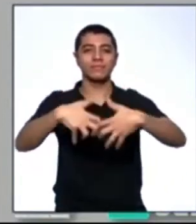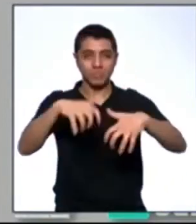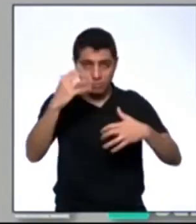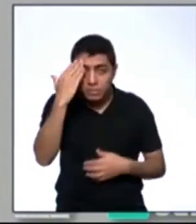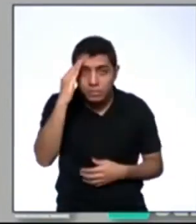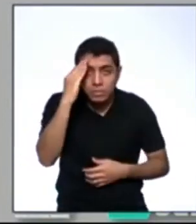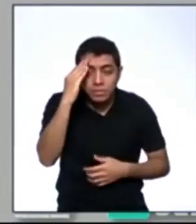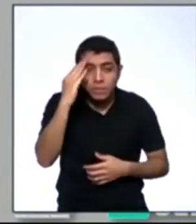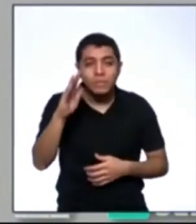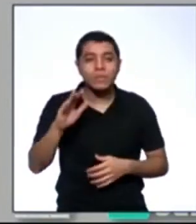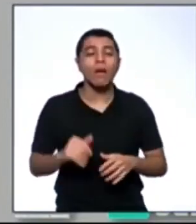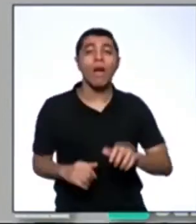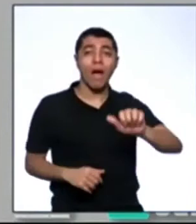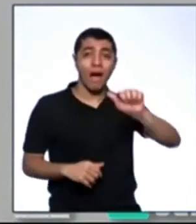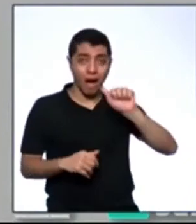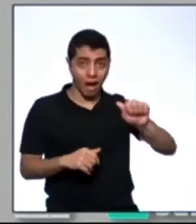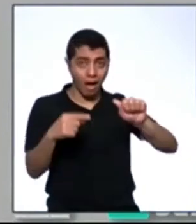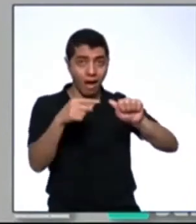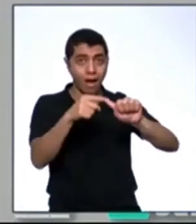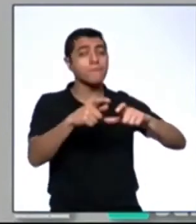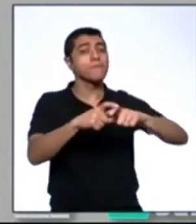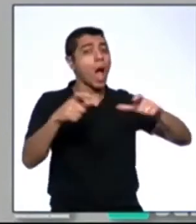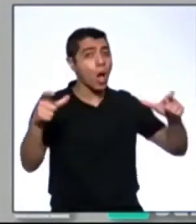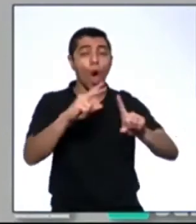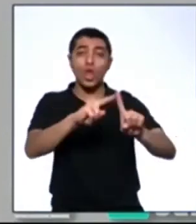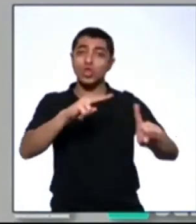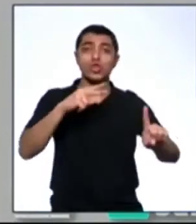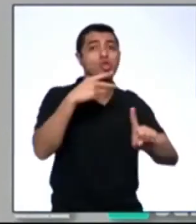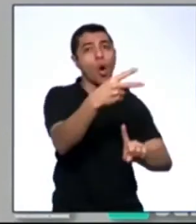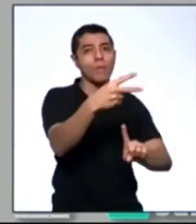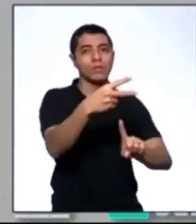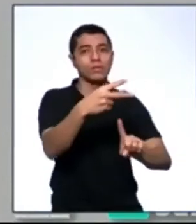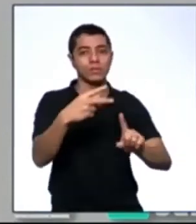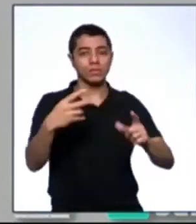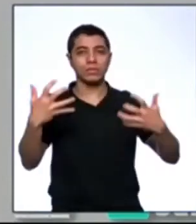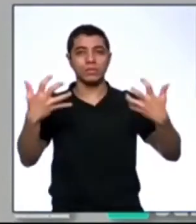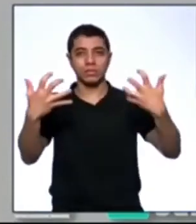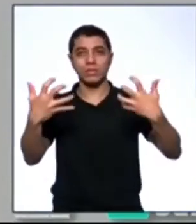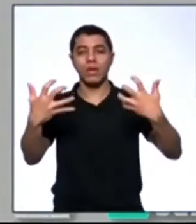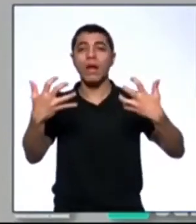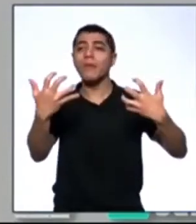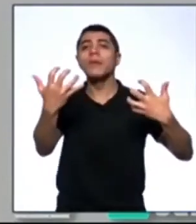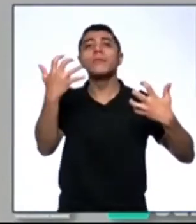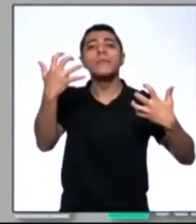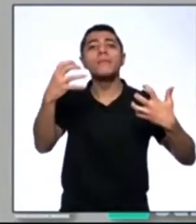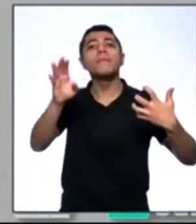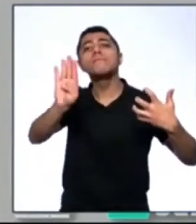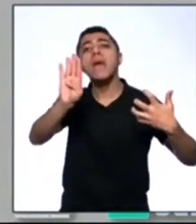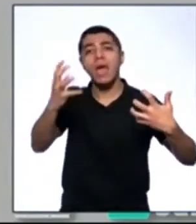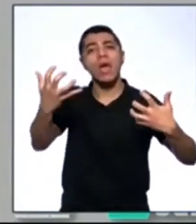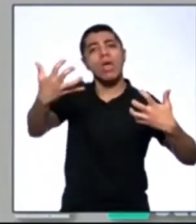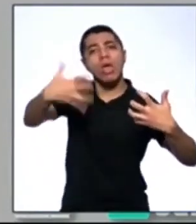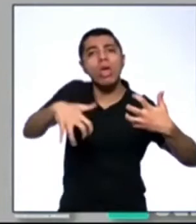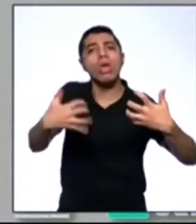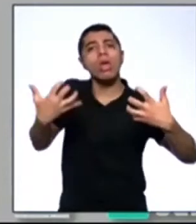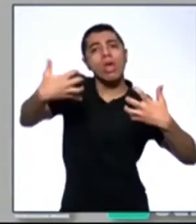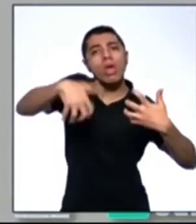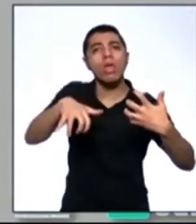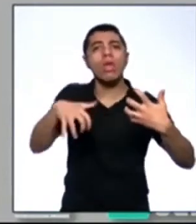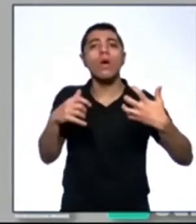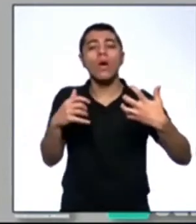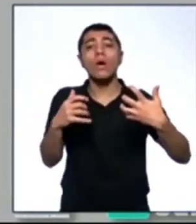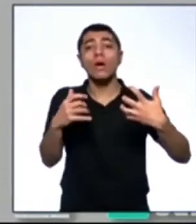engrenagem B, de forma que quando A dá uma volta, B dá duas. A gente pode explicar o porquê